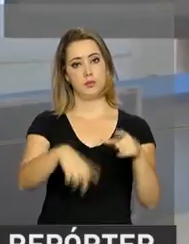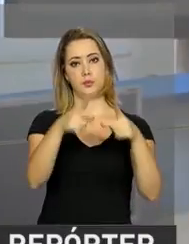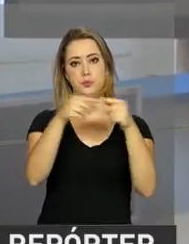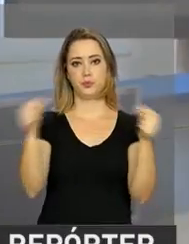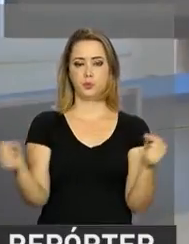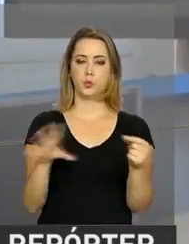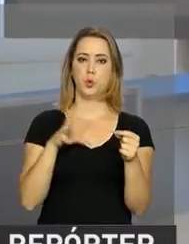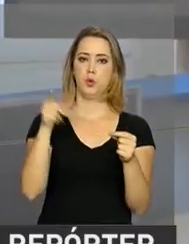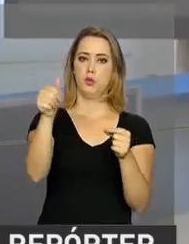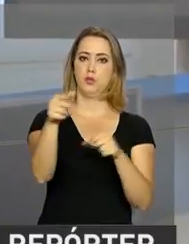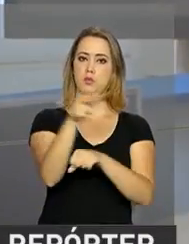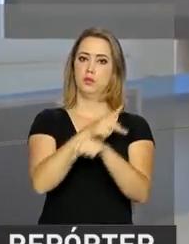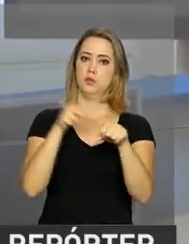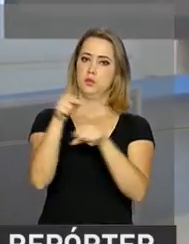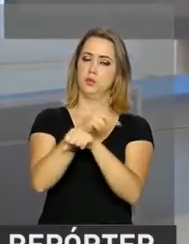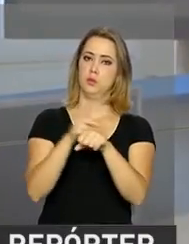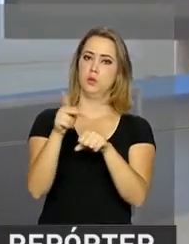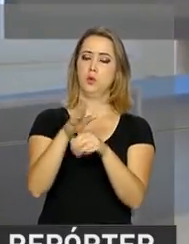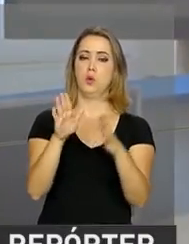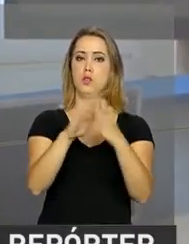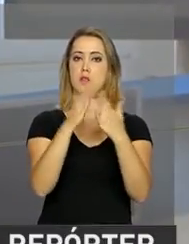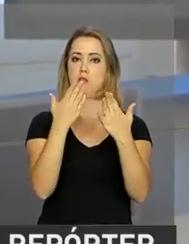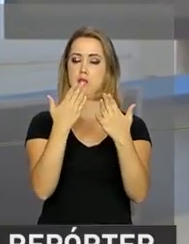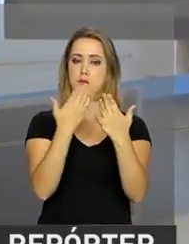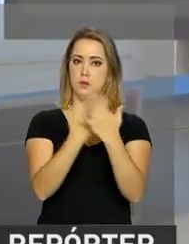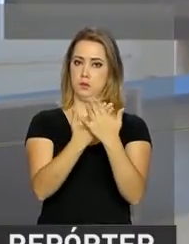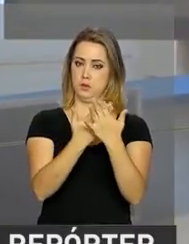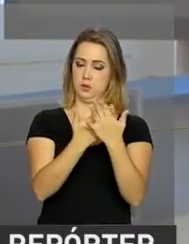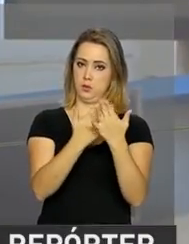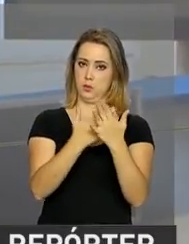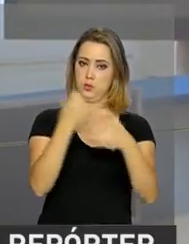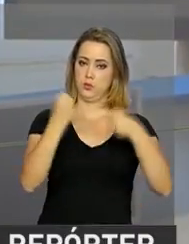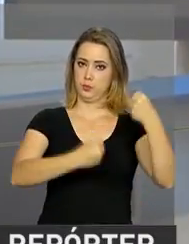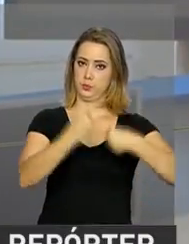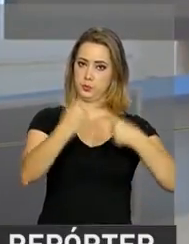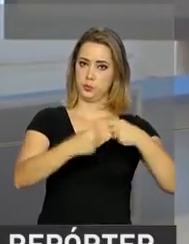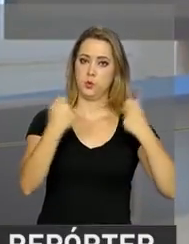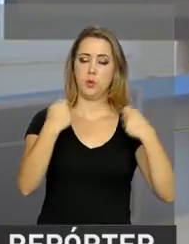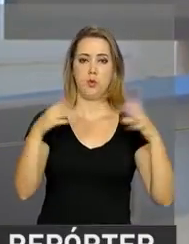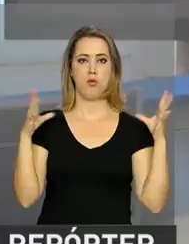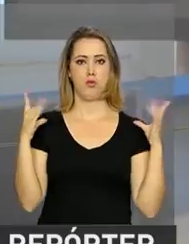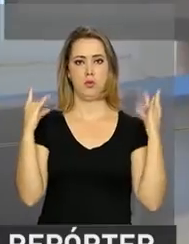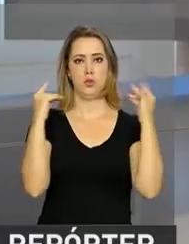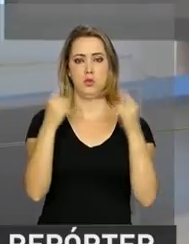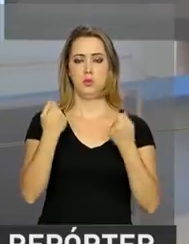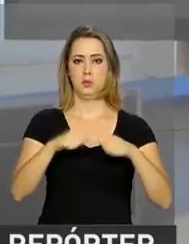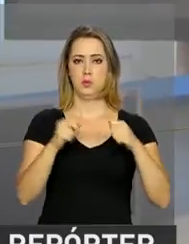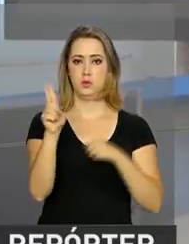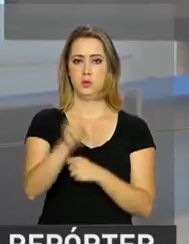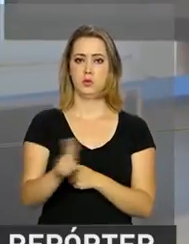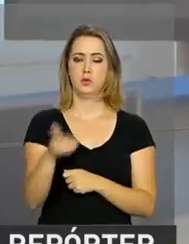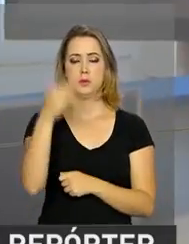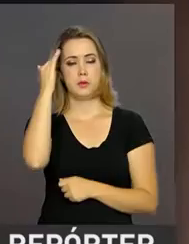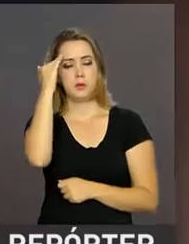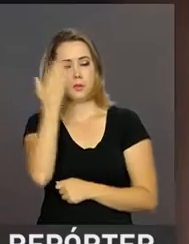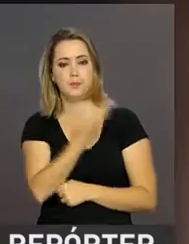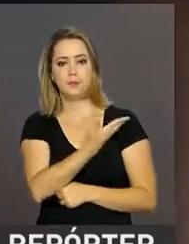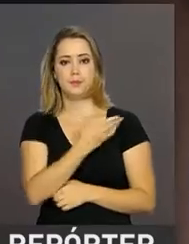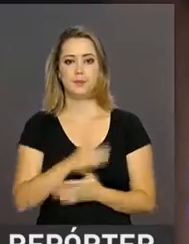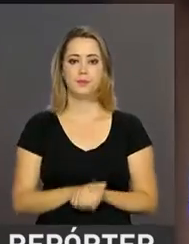federal em todo o país as auto escolas precisam utilizar este equipamento então entenda como ele funciona